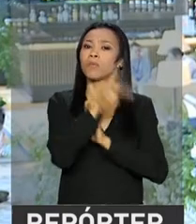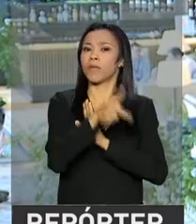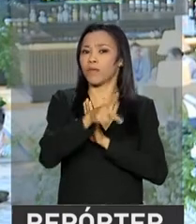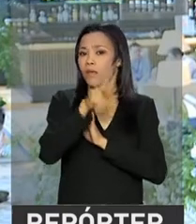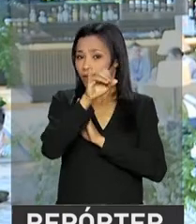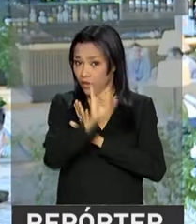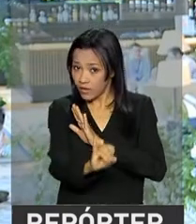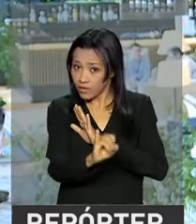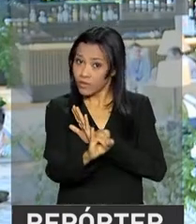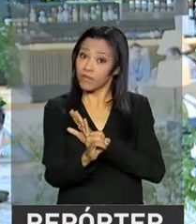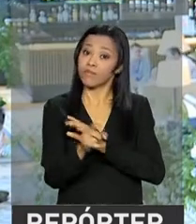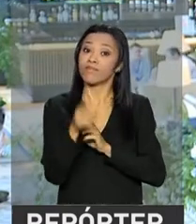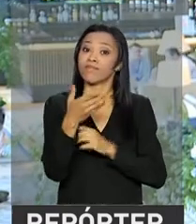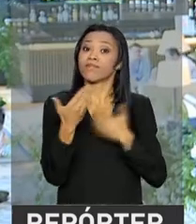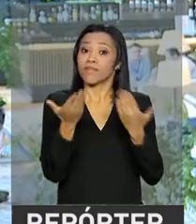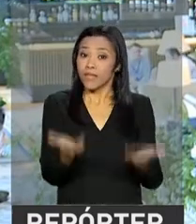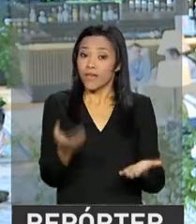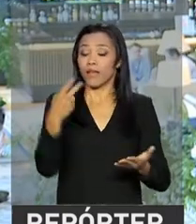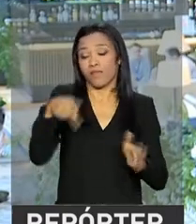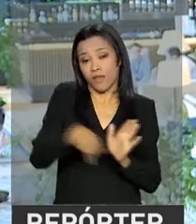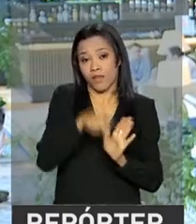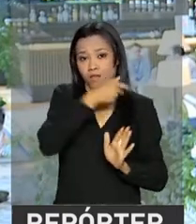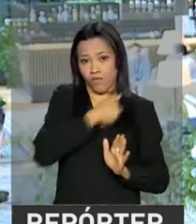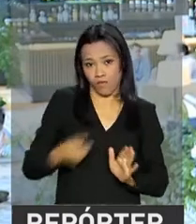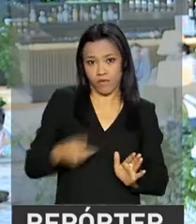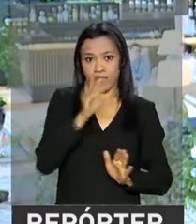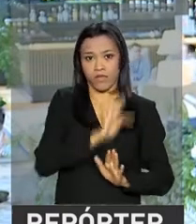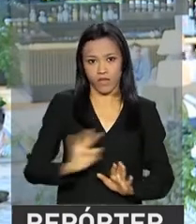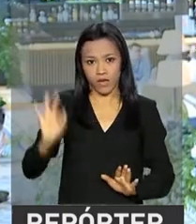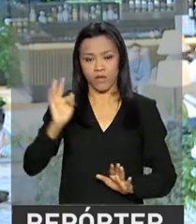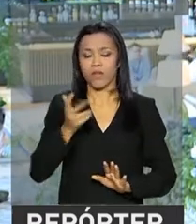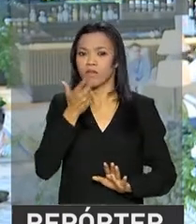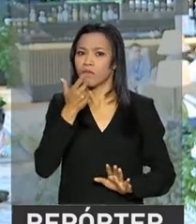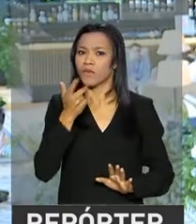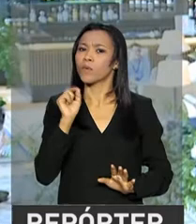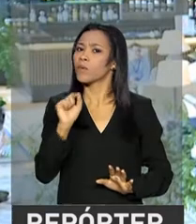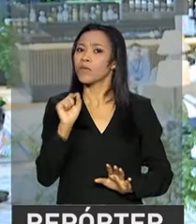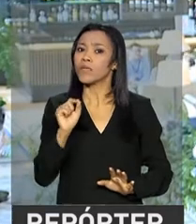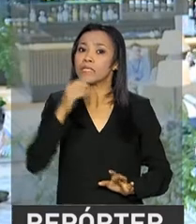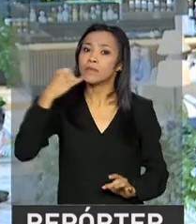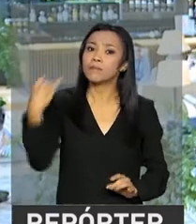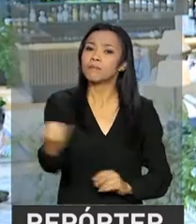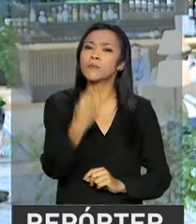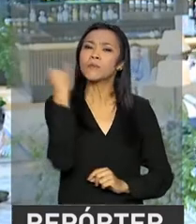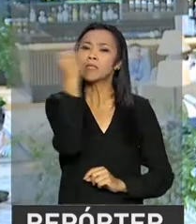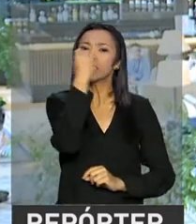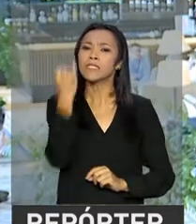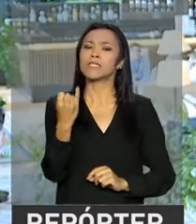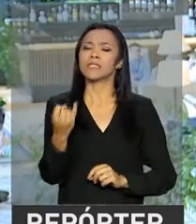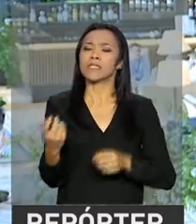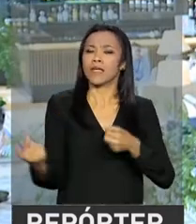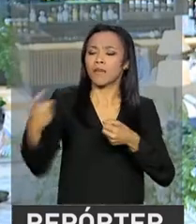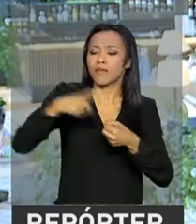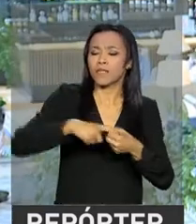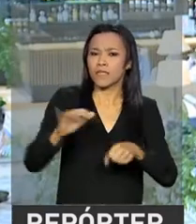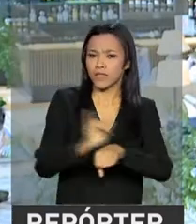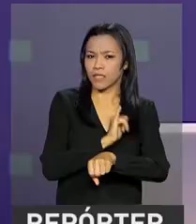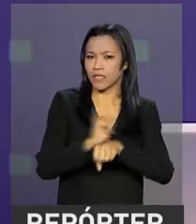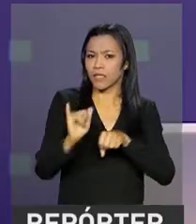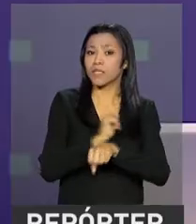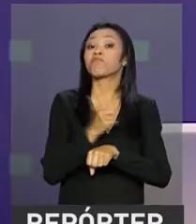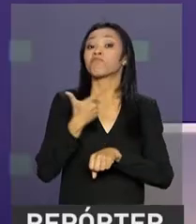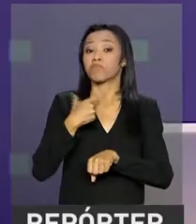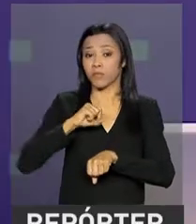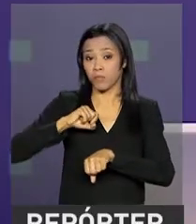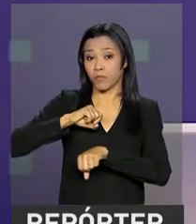parcerias de investimentos do governo federal e reforçou a importância da parceria estratégica com a china